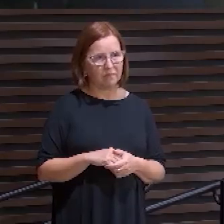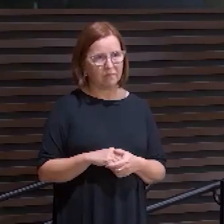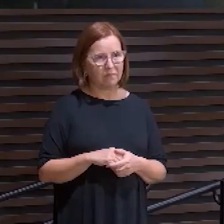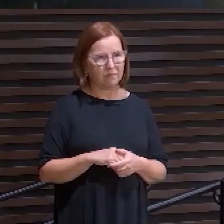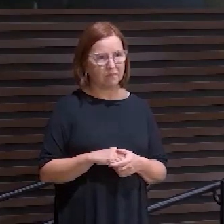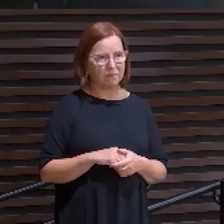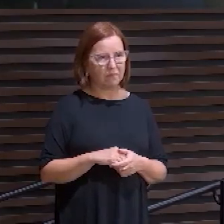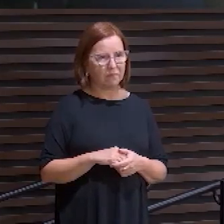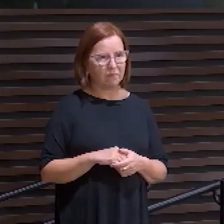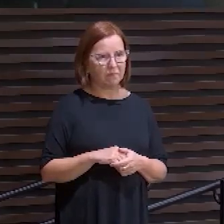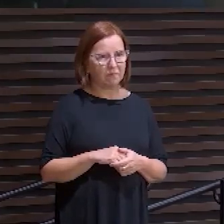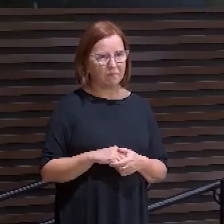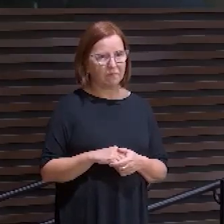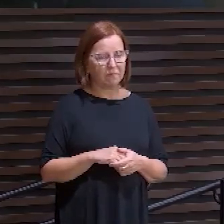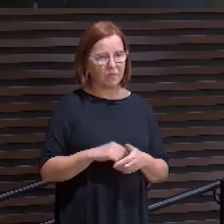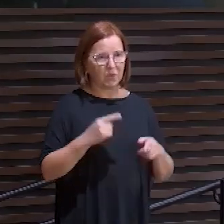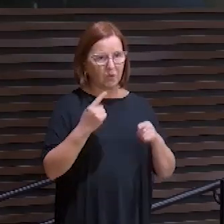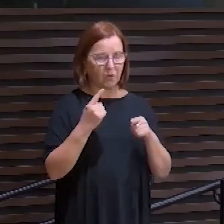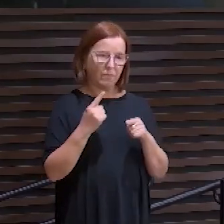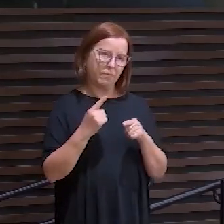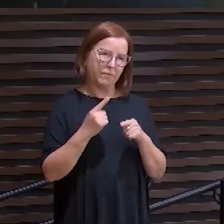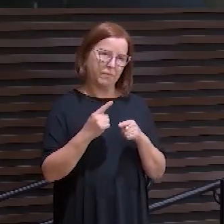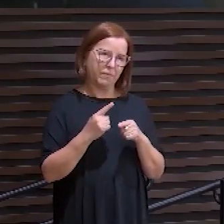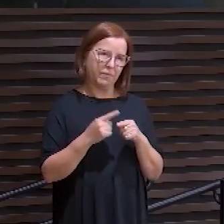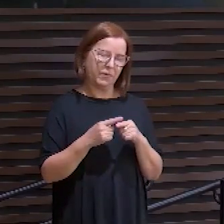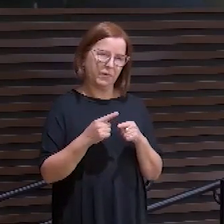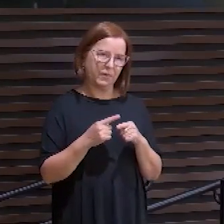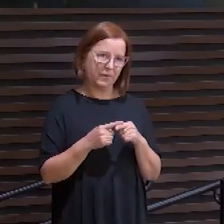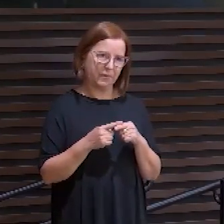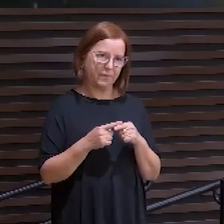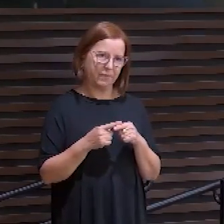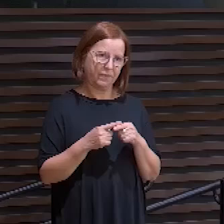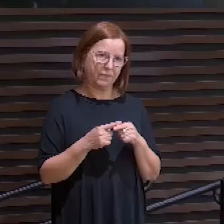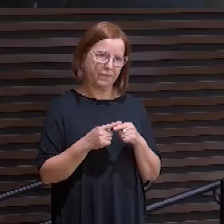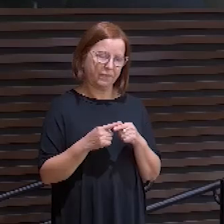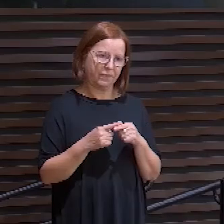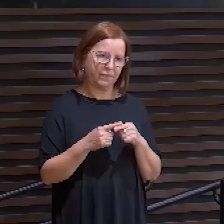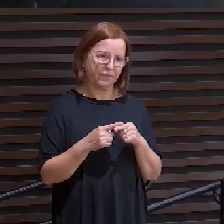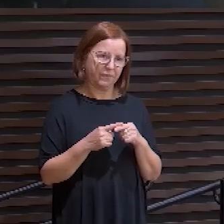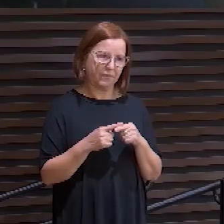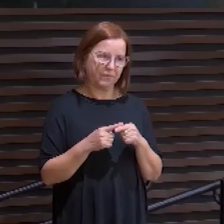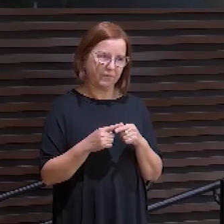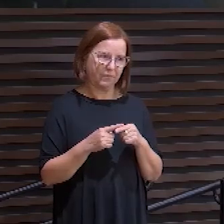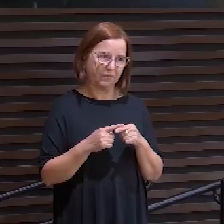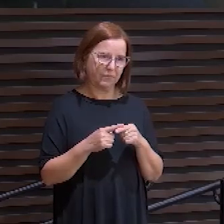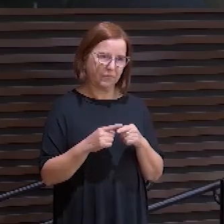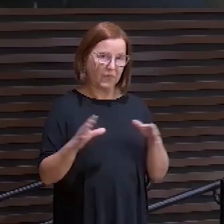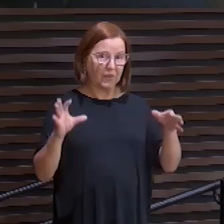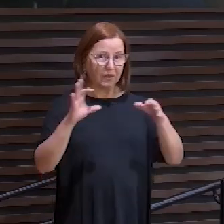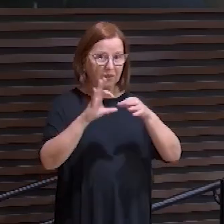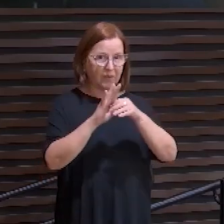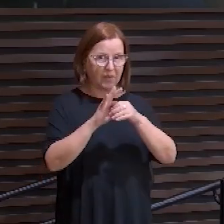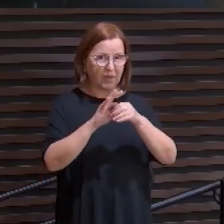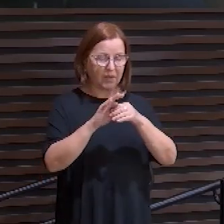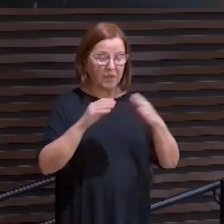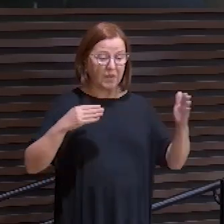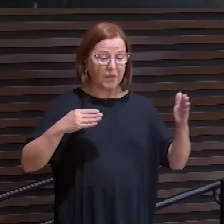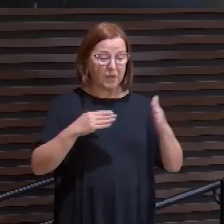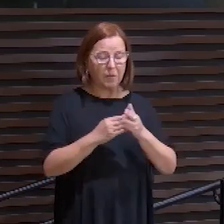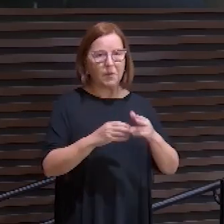Porque as intimidades, elas são impedidas por causa de ressentimentos.